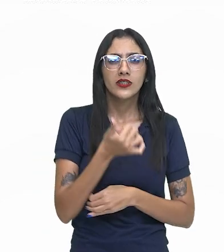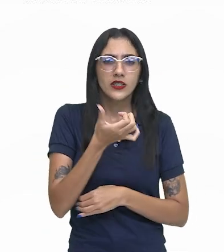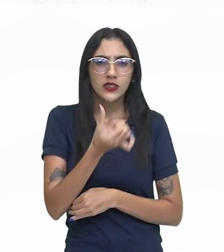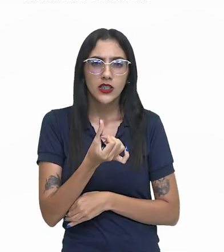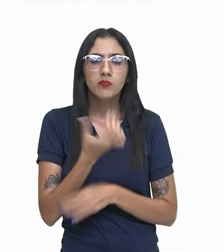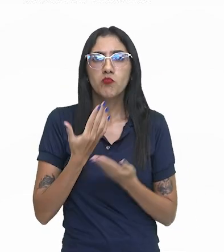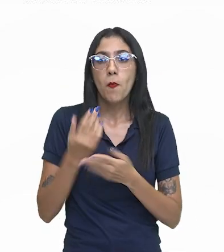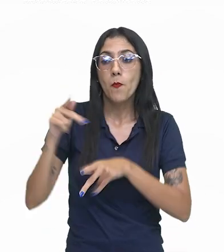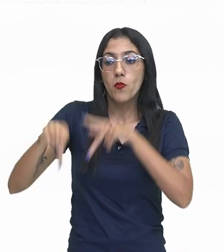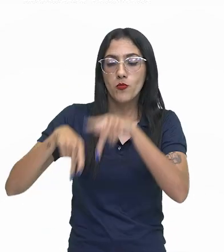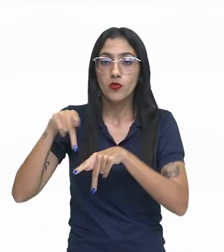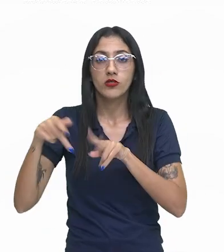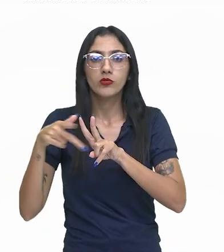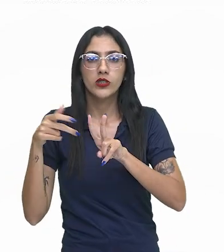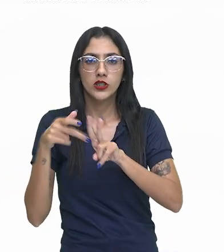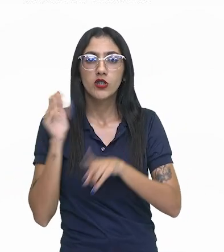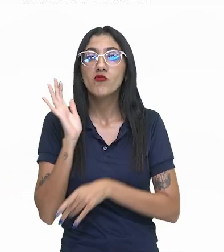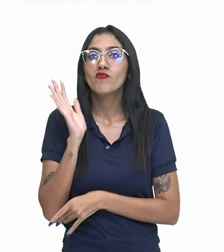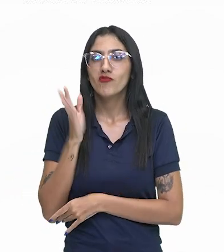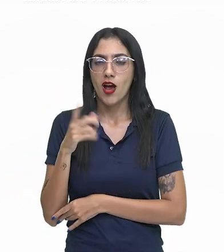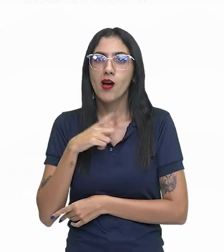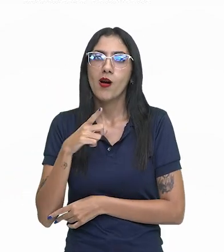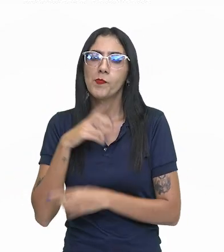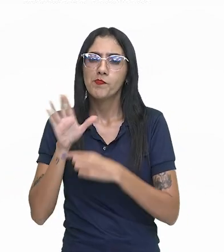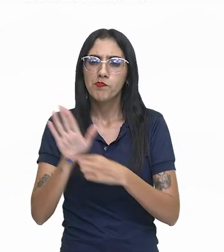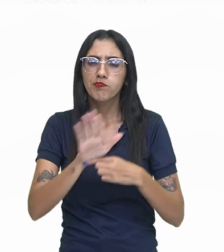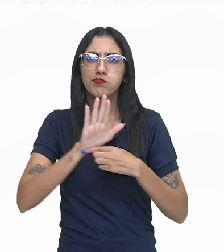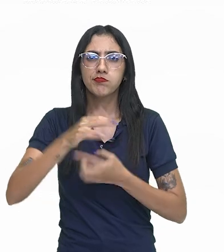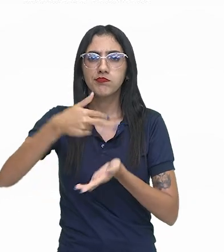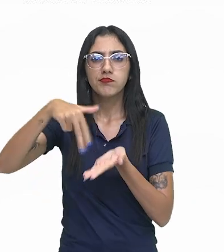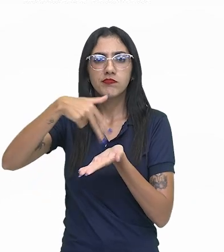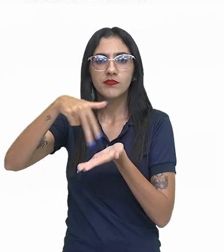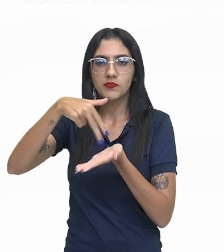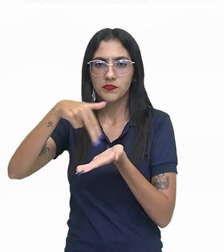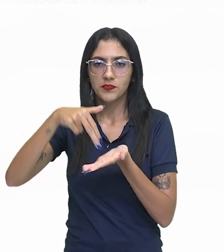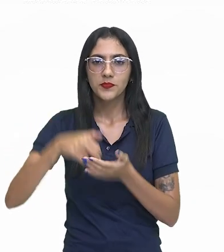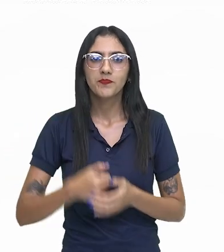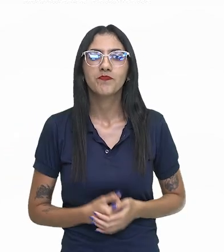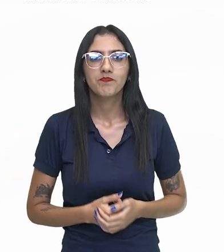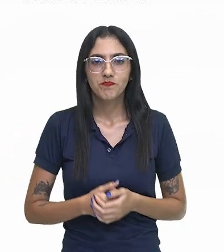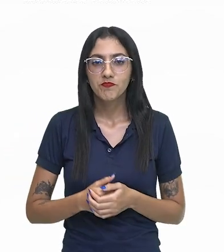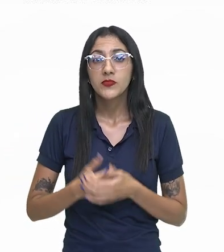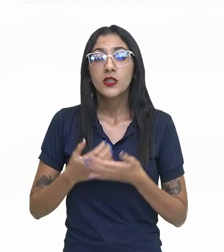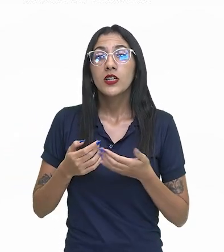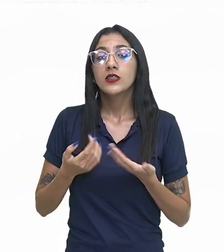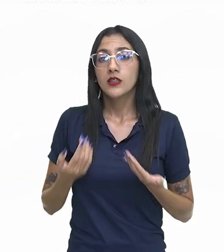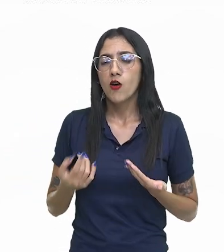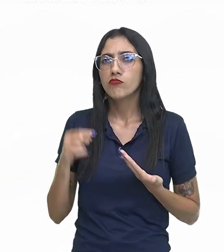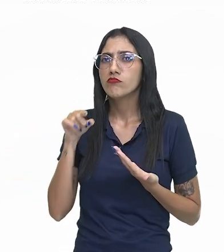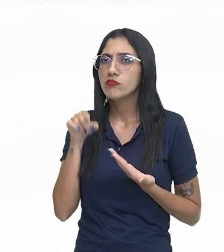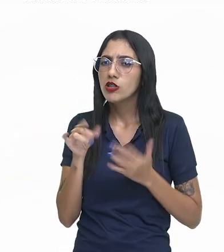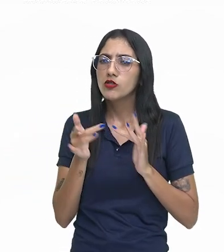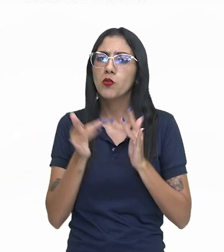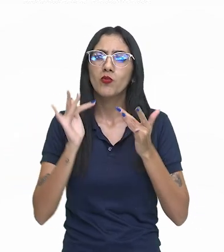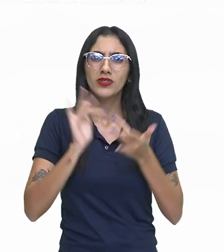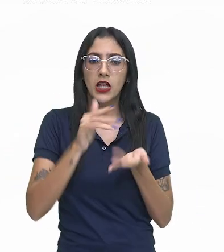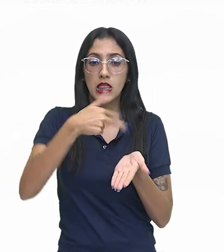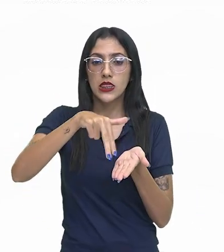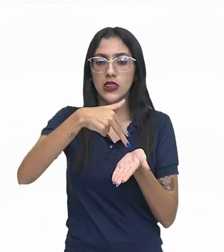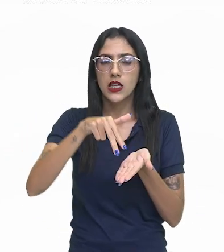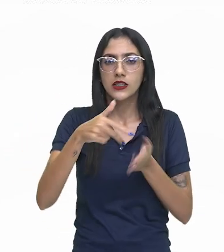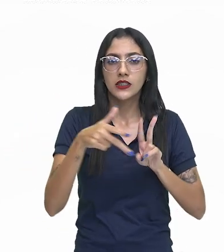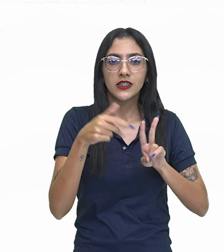os povos indígenas já faziam apresentações de dança. Nesse sentido, pode-se dizer que a dança indígena foi